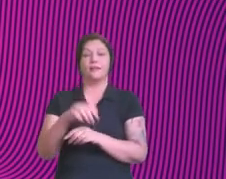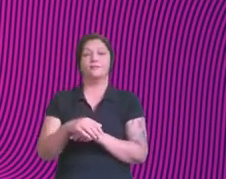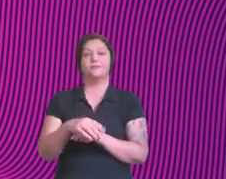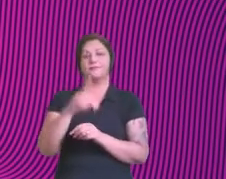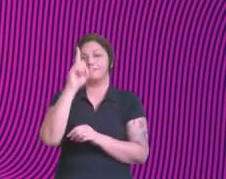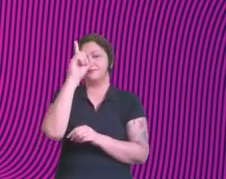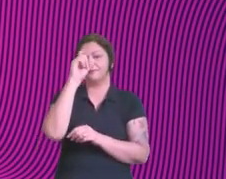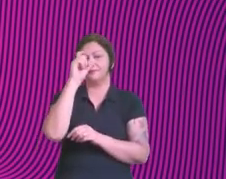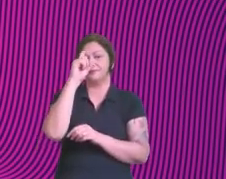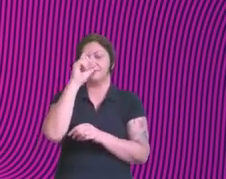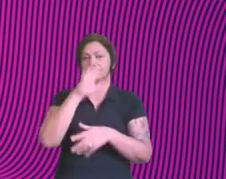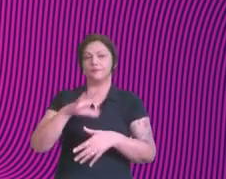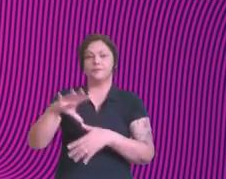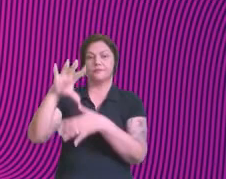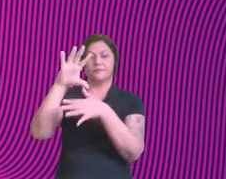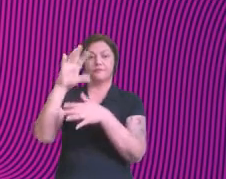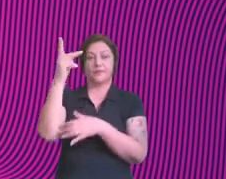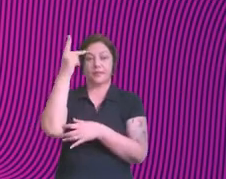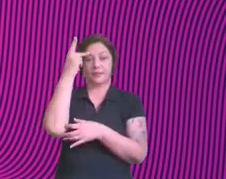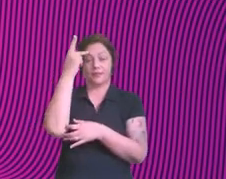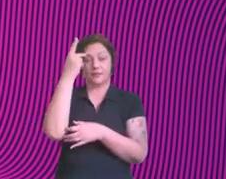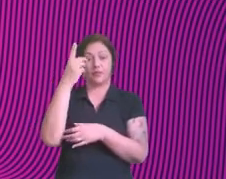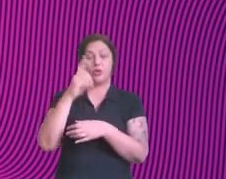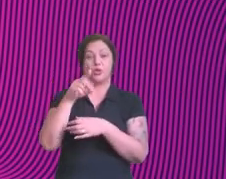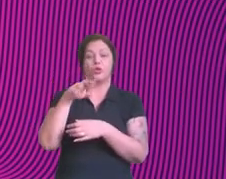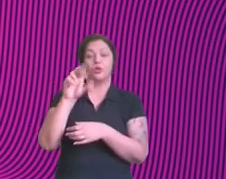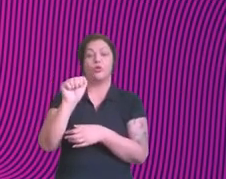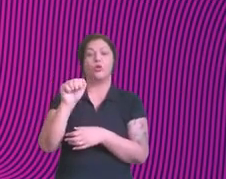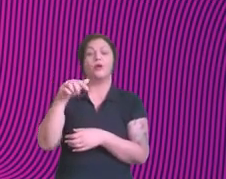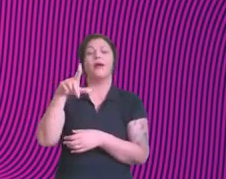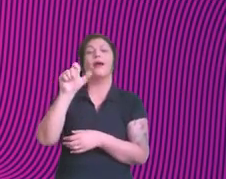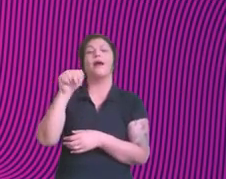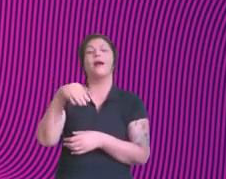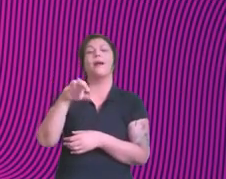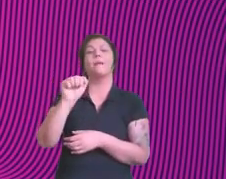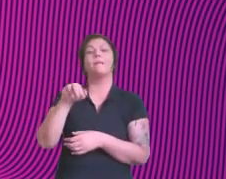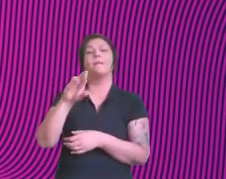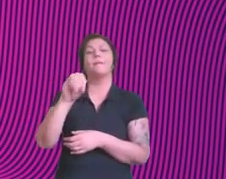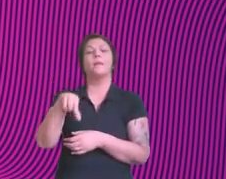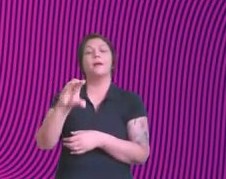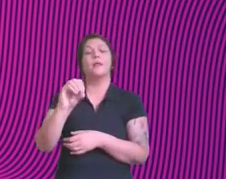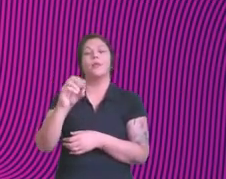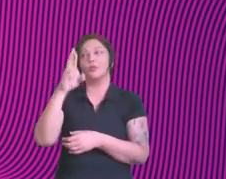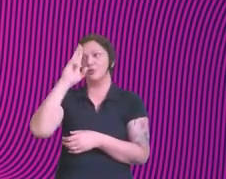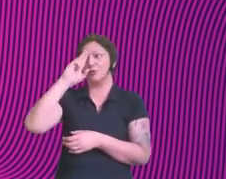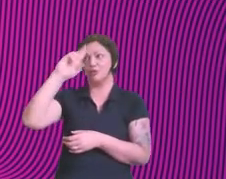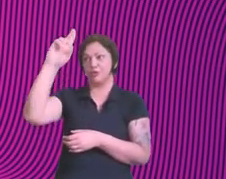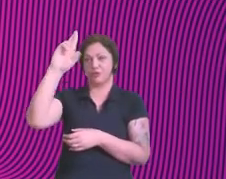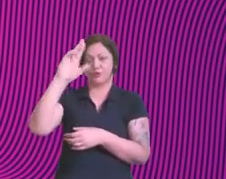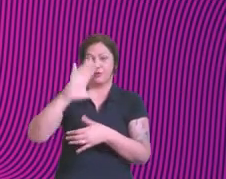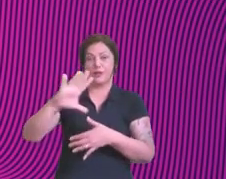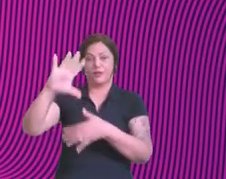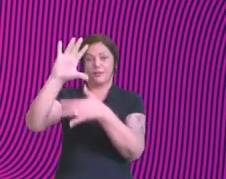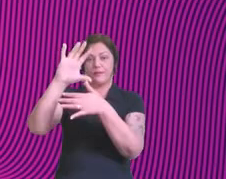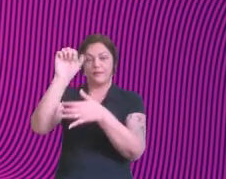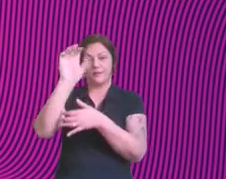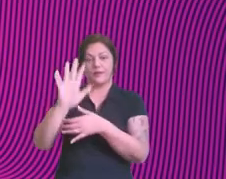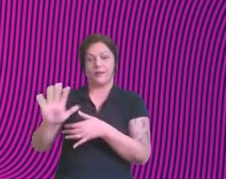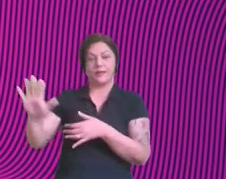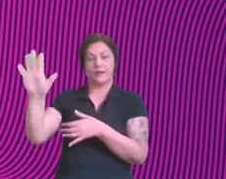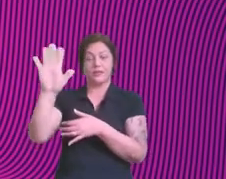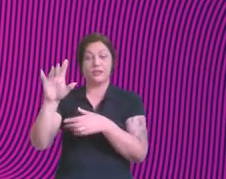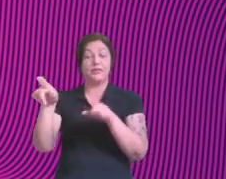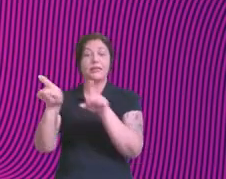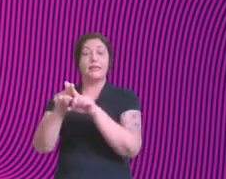São Paulo, doutor Armando Melani, diretor científico do IRCAD América Latina, doutor